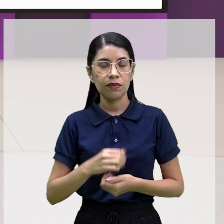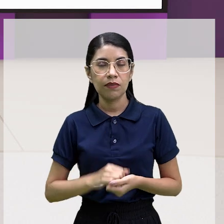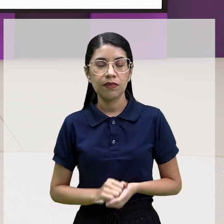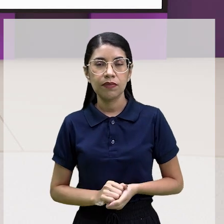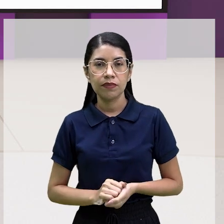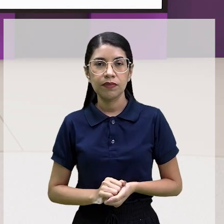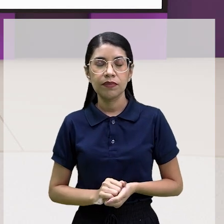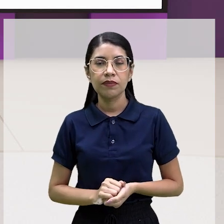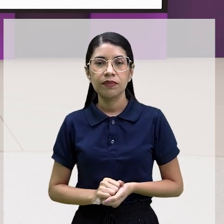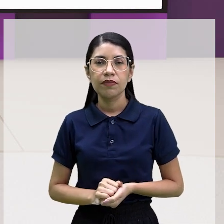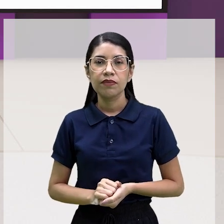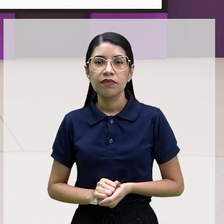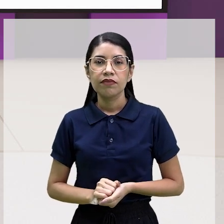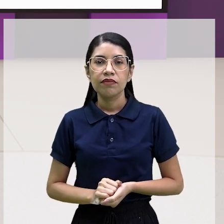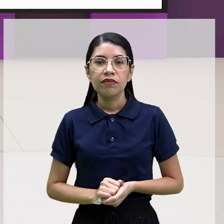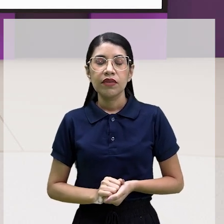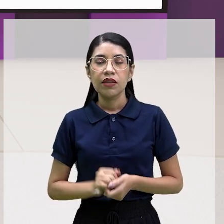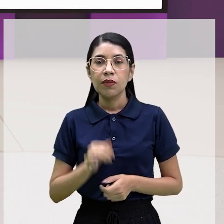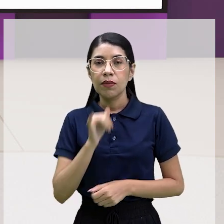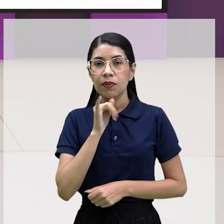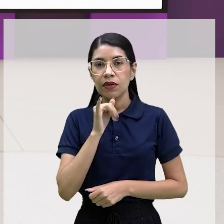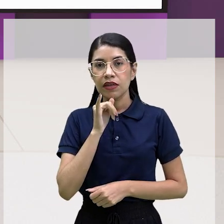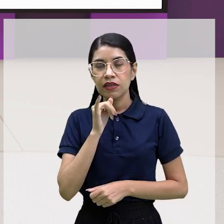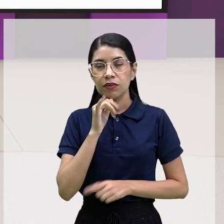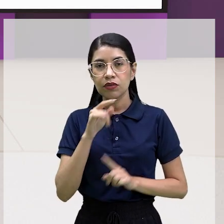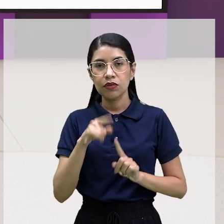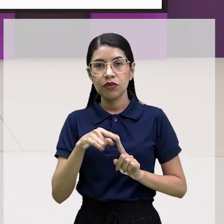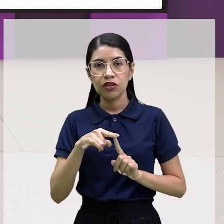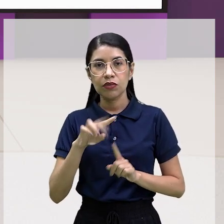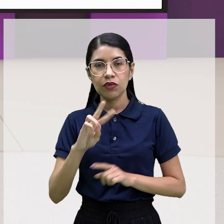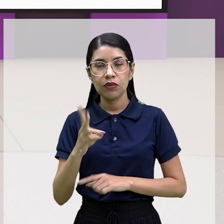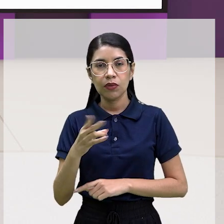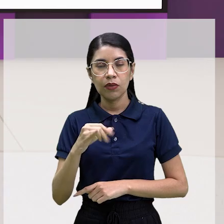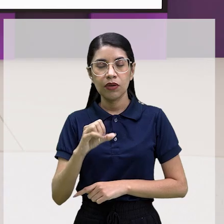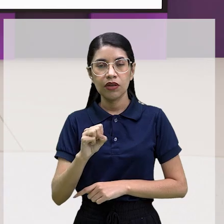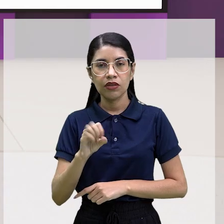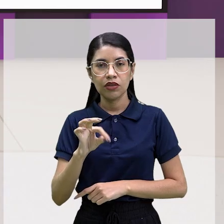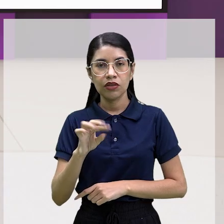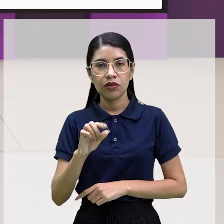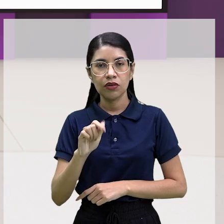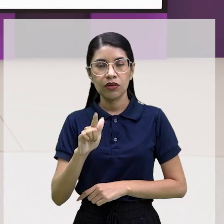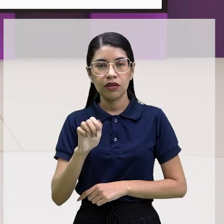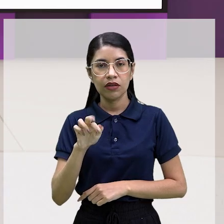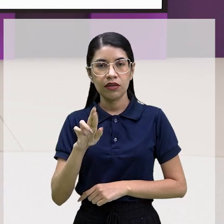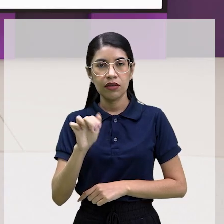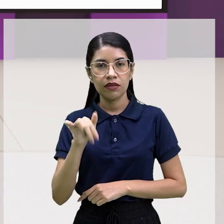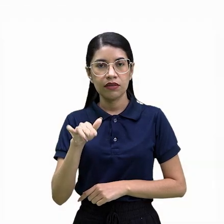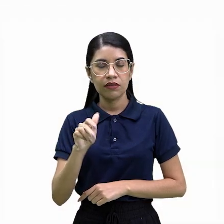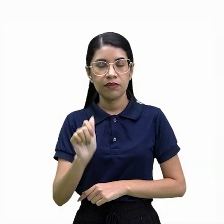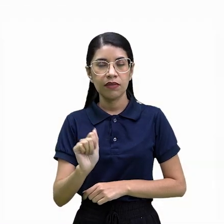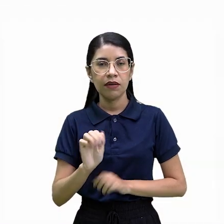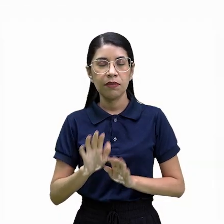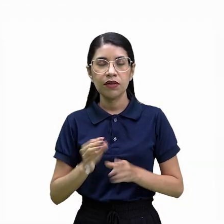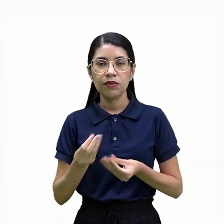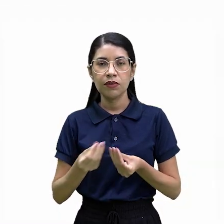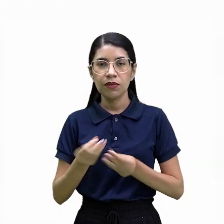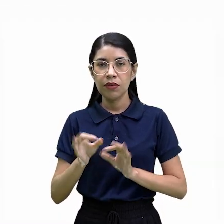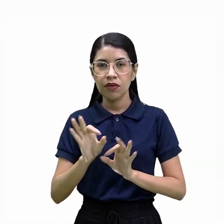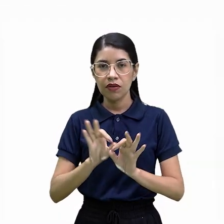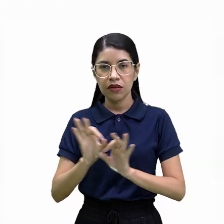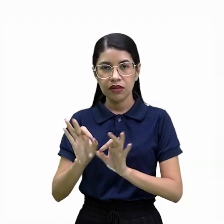Tranquilo? Então, esse aí é um exemplo de um histograma. E agora, como construir um